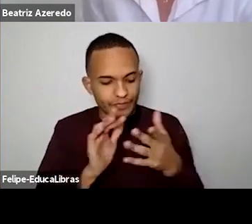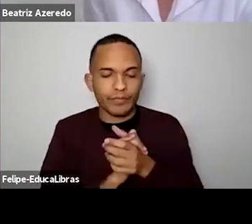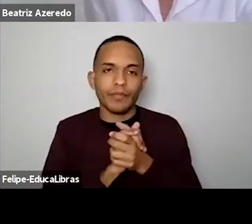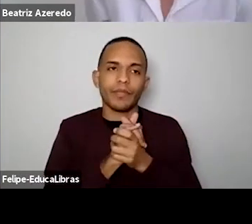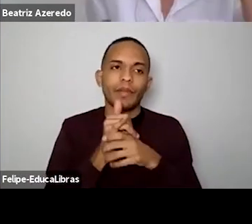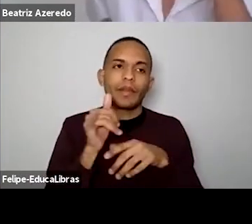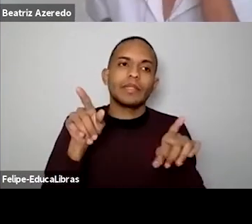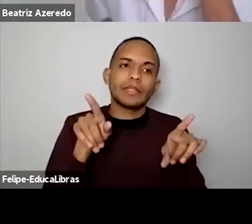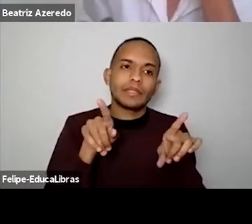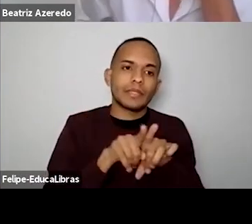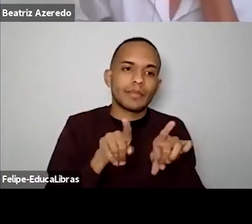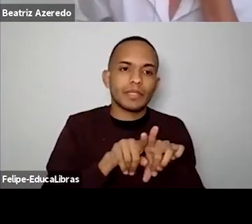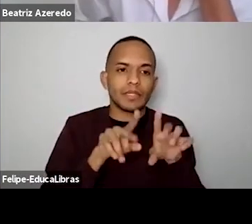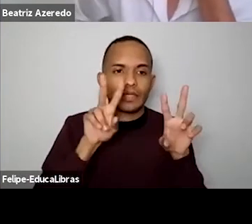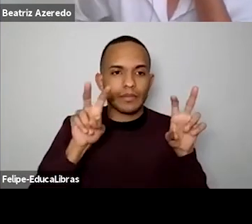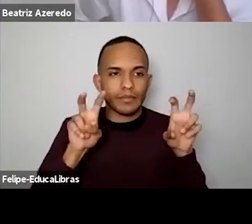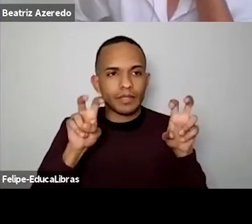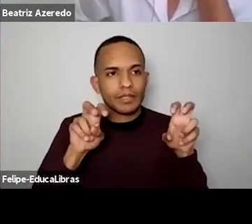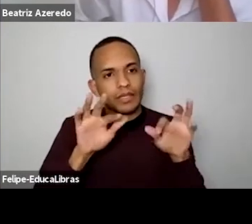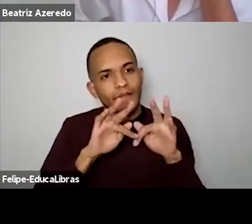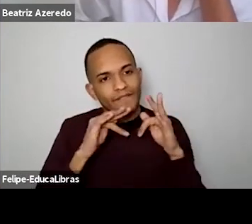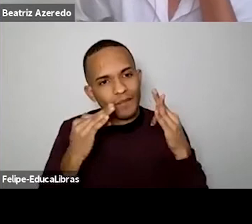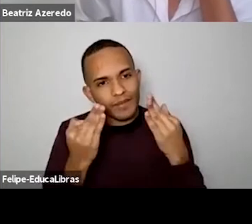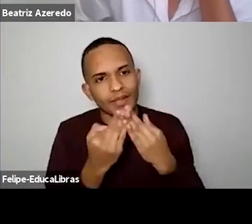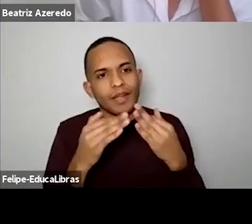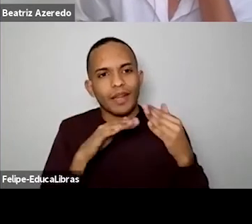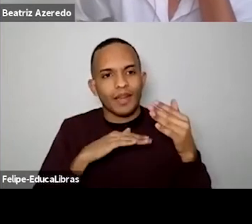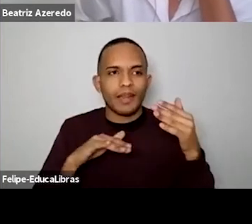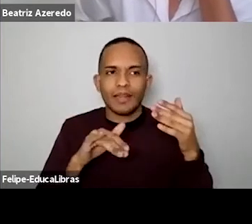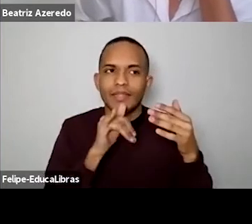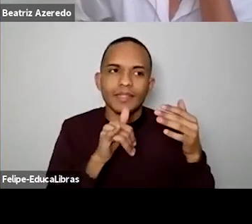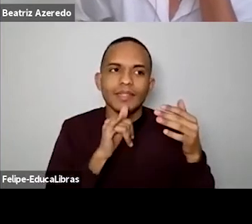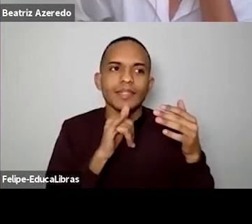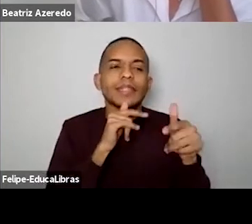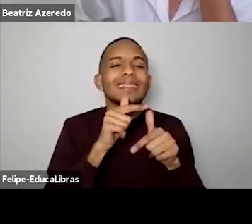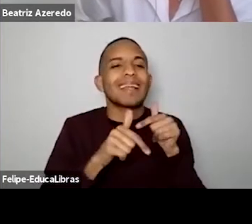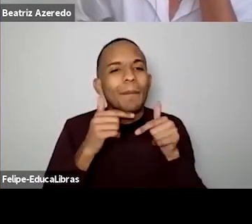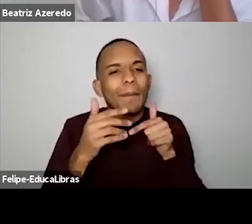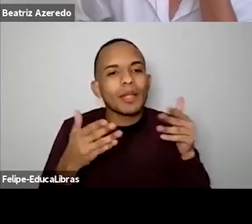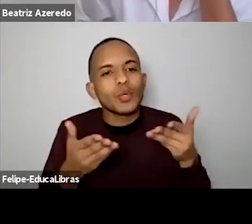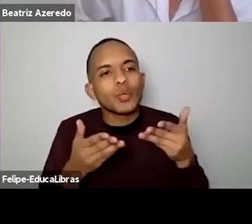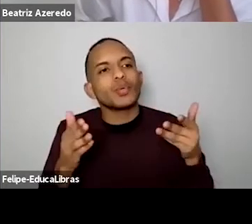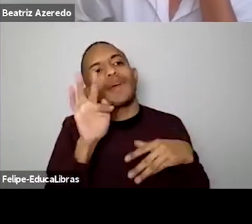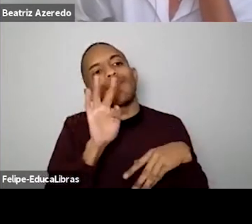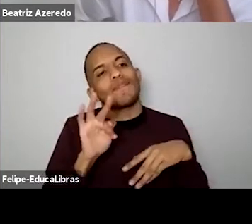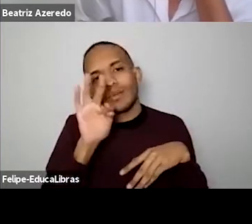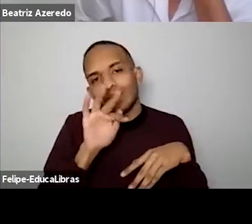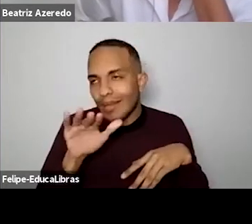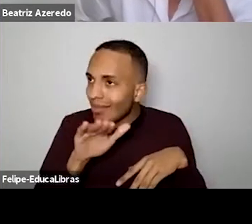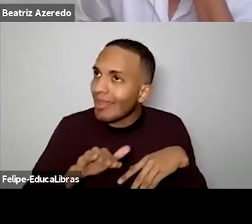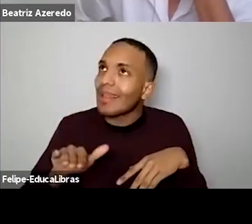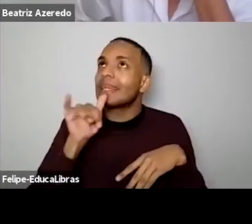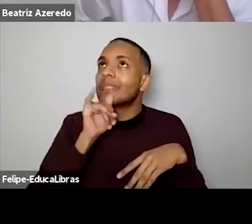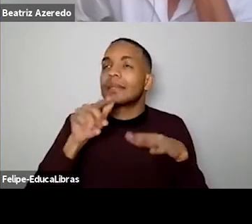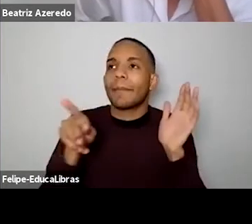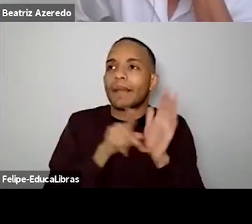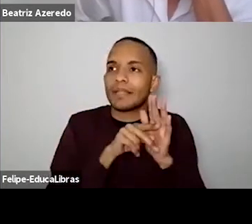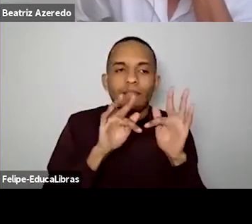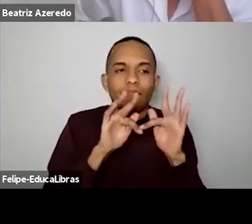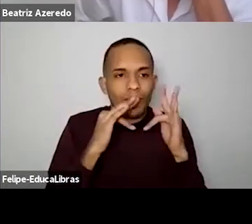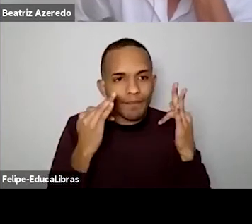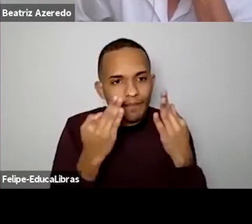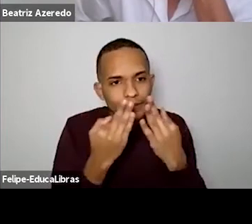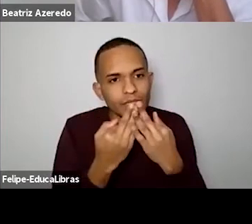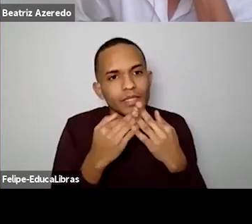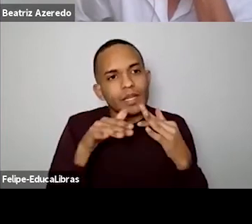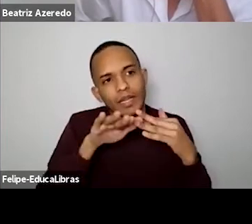da família, para mim foi muito... Eu trabalho hoje na universidade, que é uma das universidades da minha família, e nas duas a